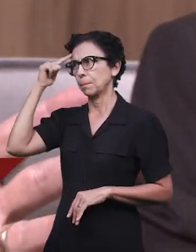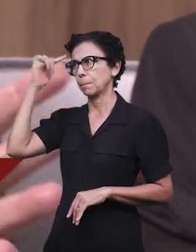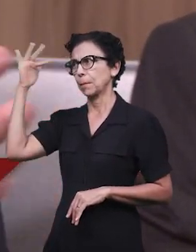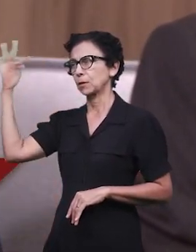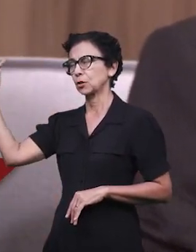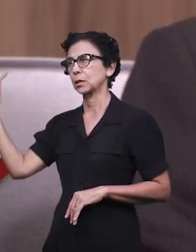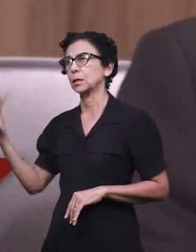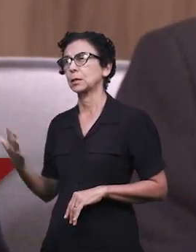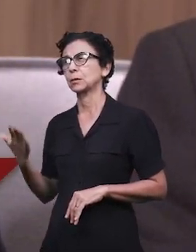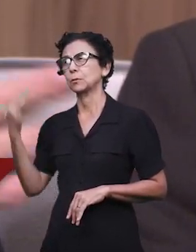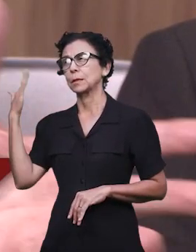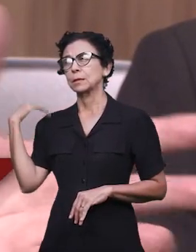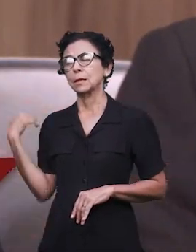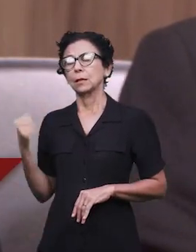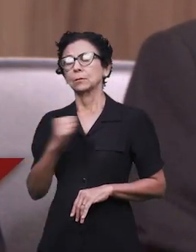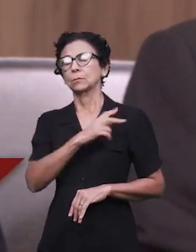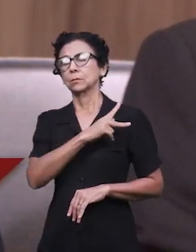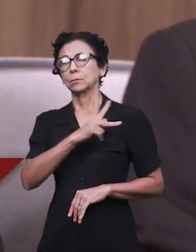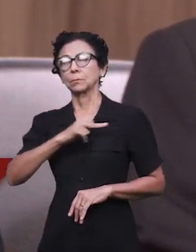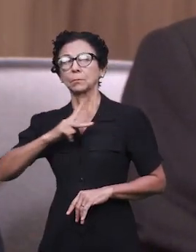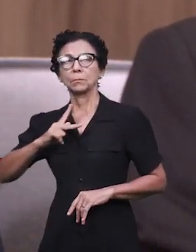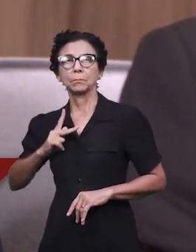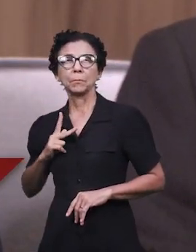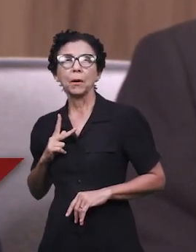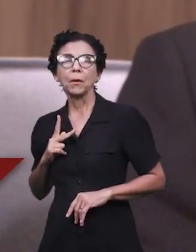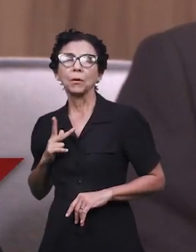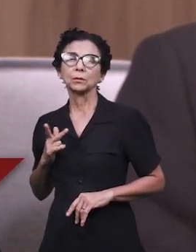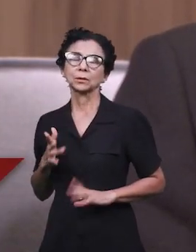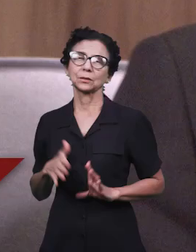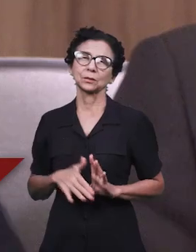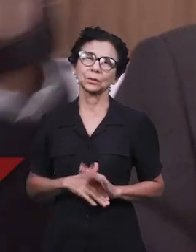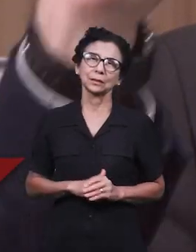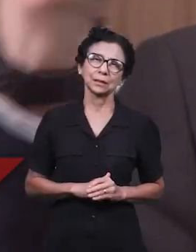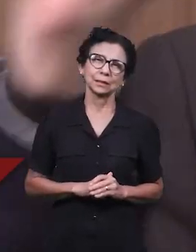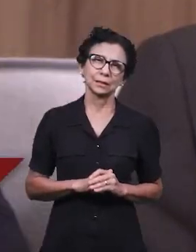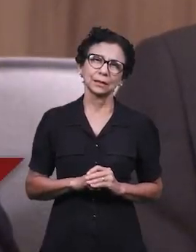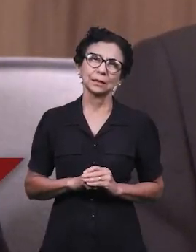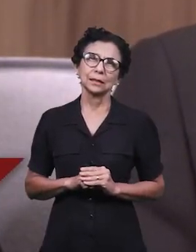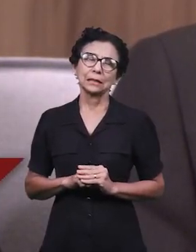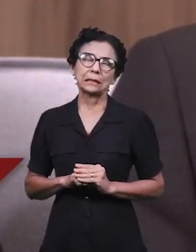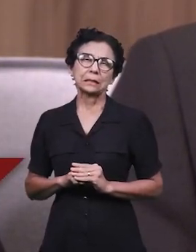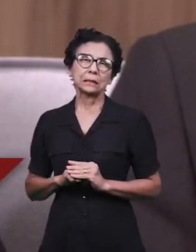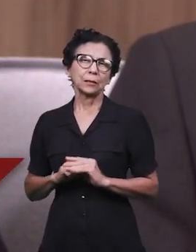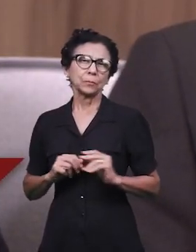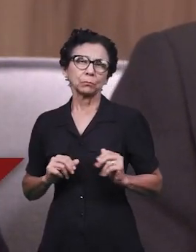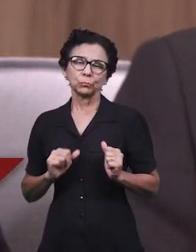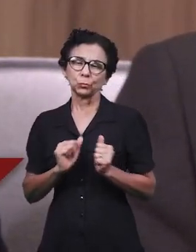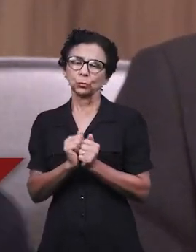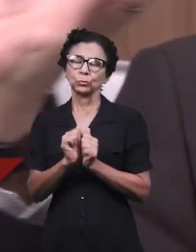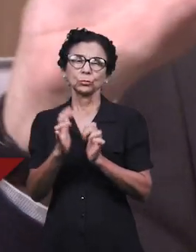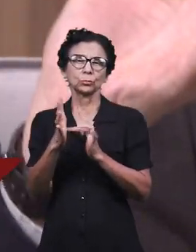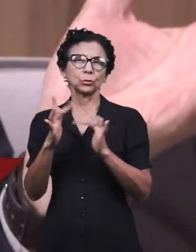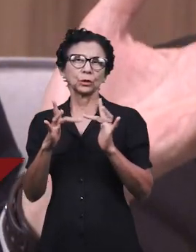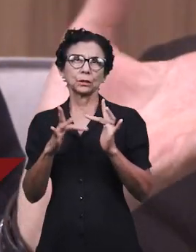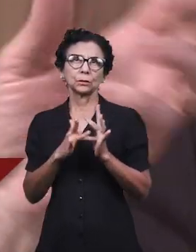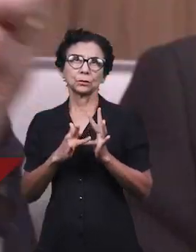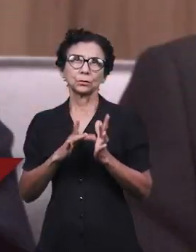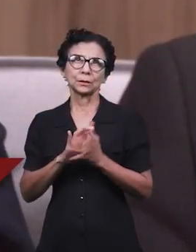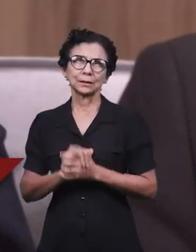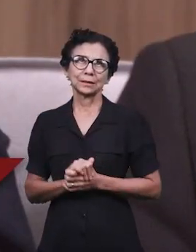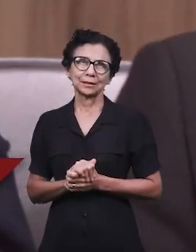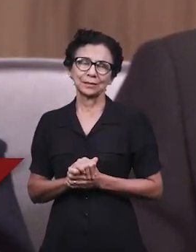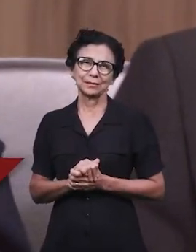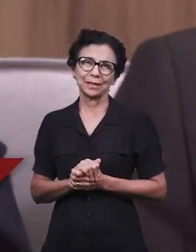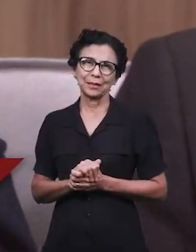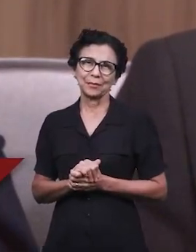ao final, quase ao final dos 3 anos de ministério, falando, eu vou morrer, eu vou embora. Como é que vai ser? Mas